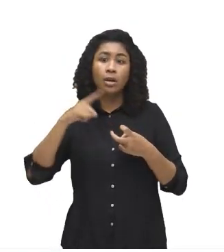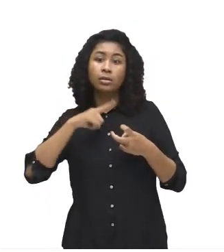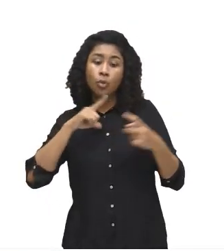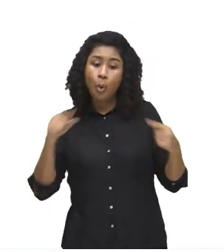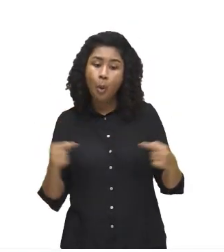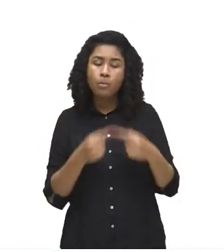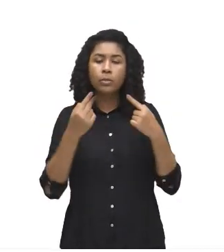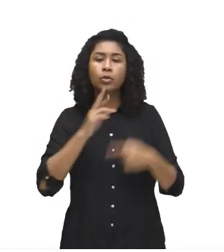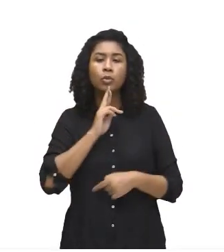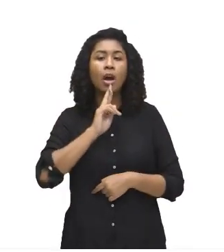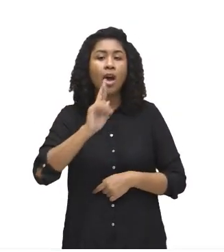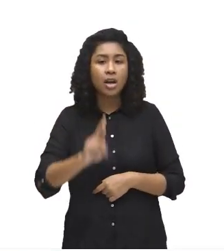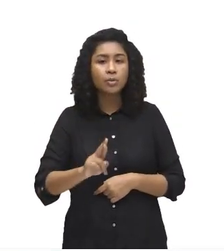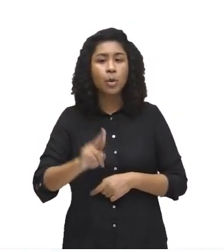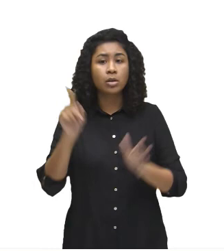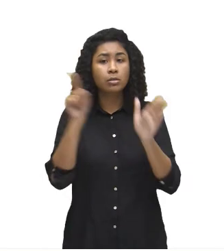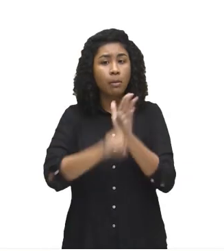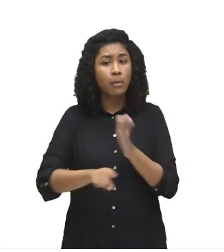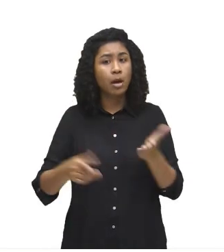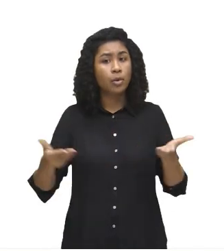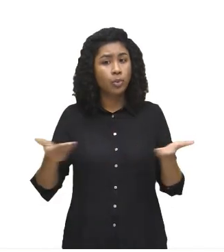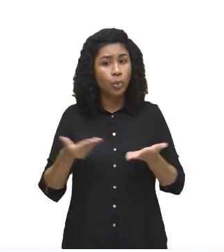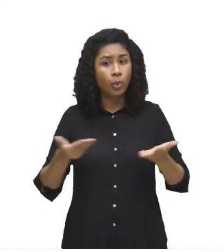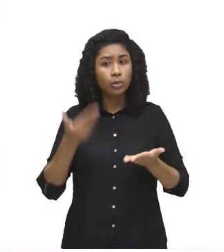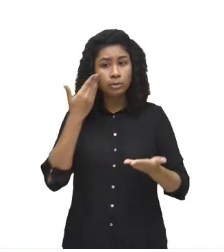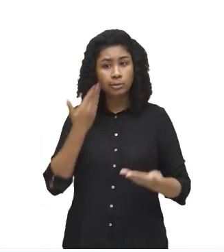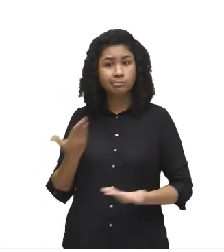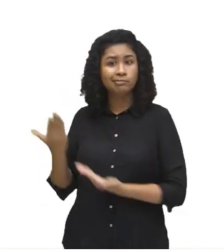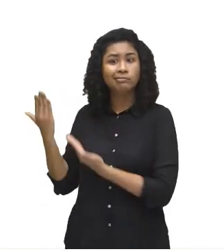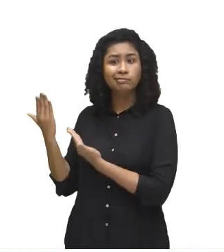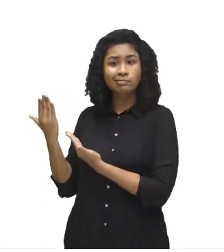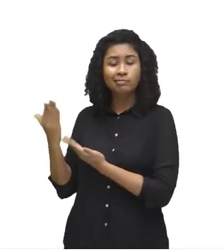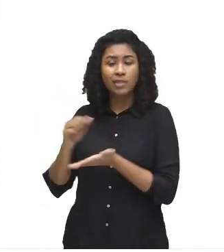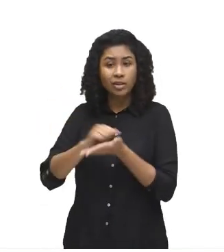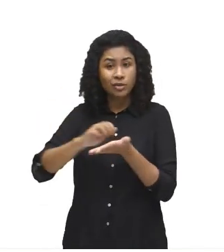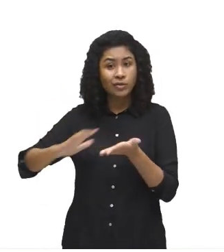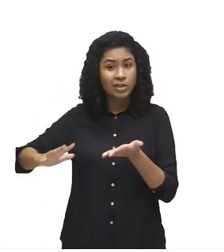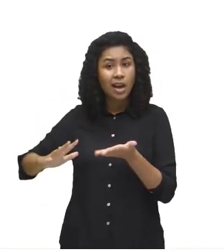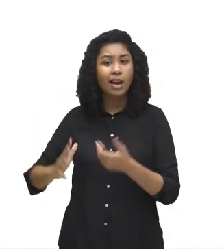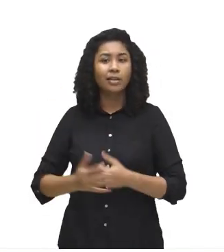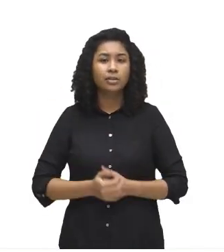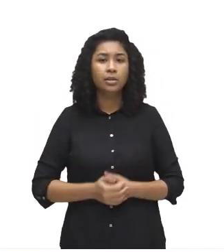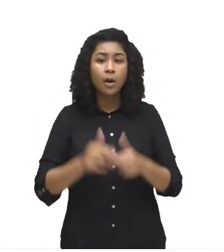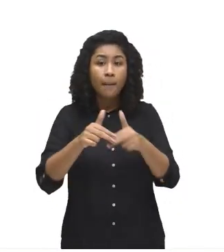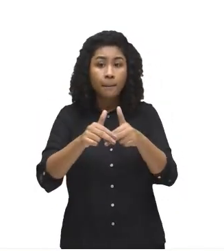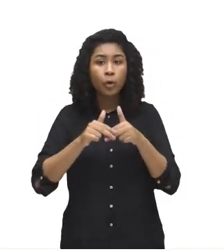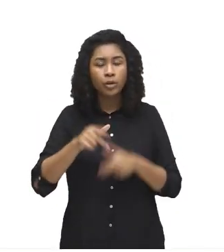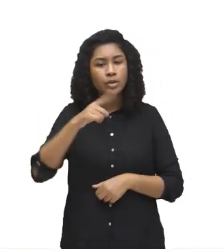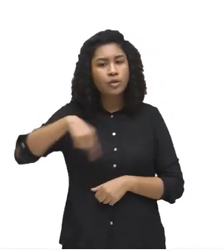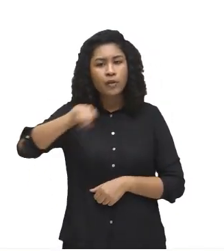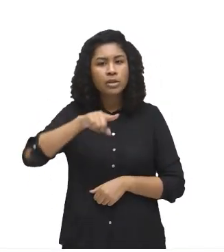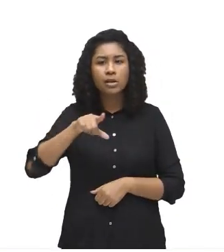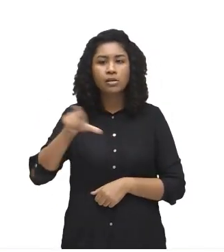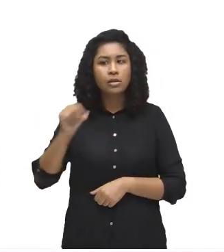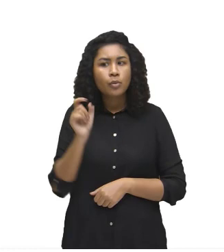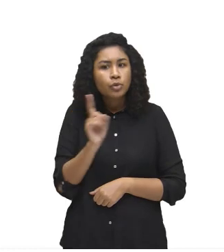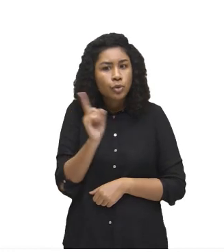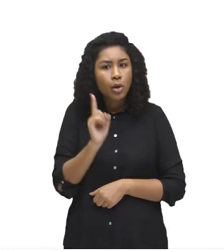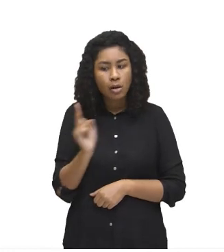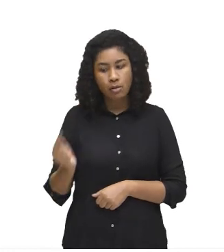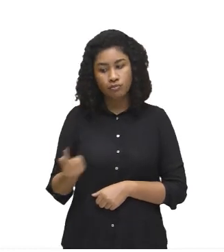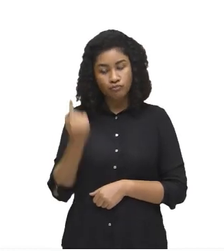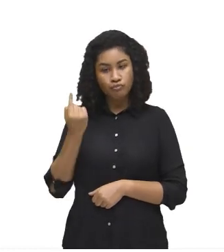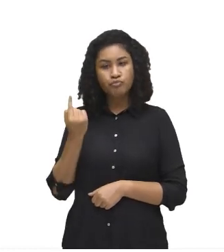com a resposta do que nós apresentamos, da atividade, e por isso você não marcou uma das alternativas.